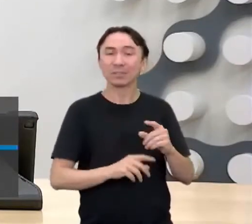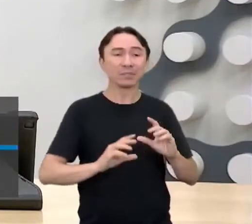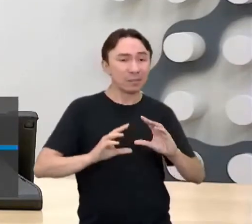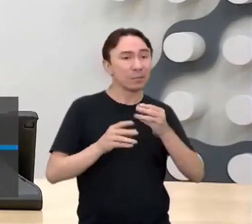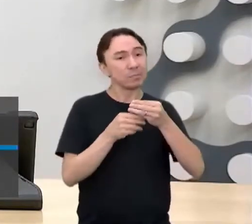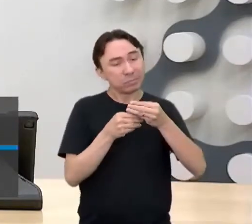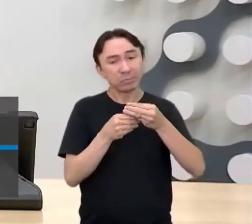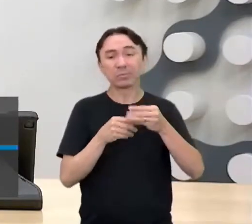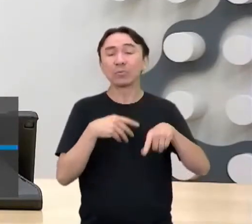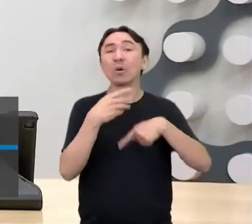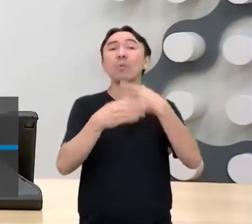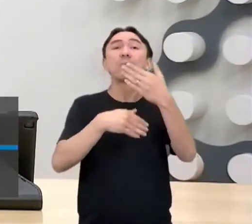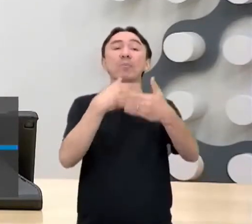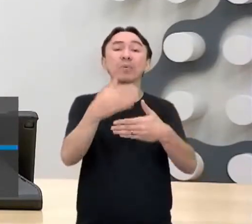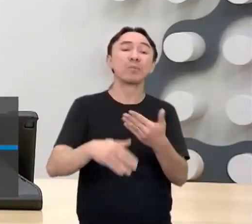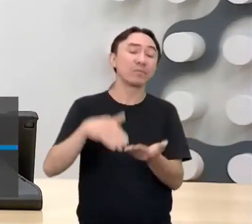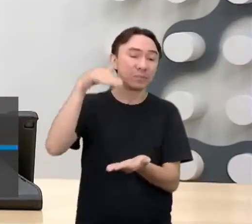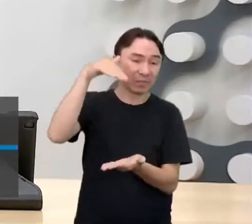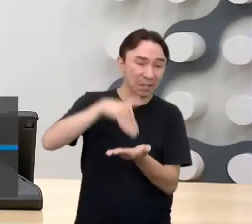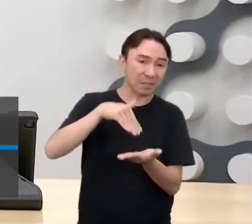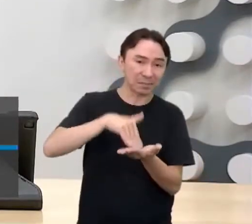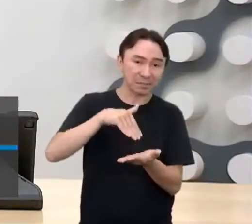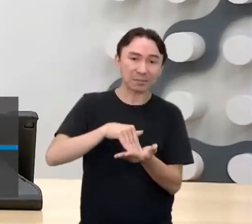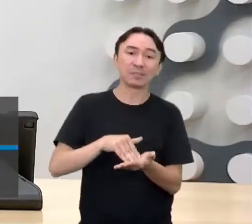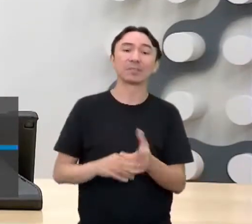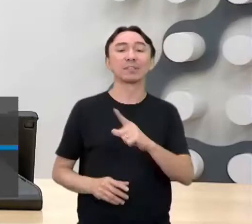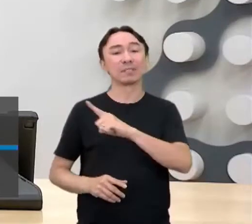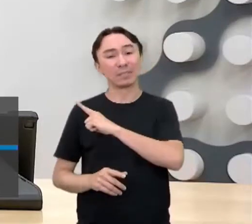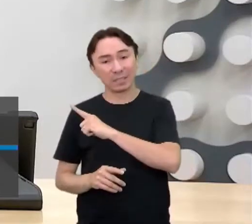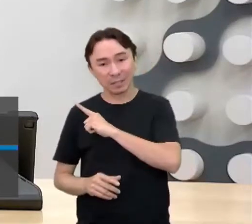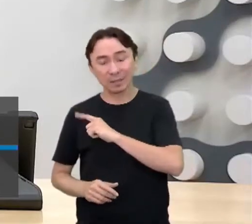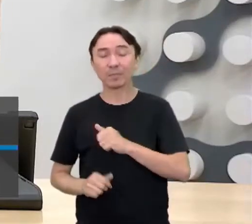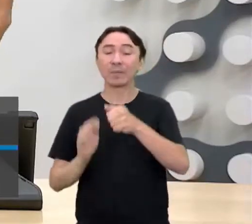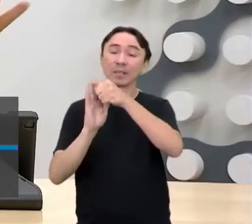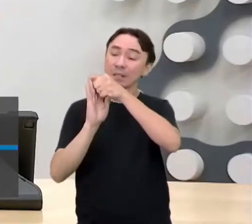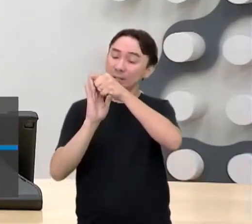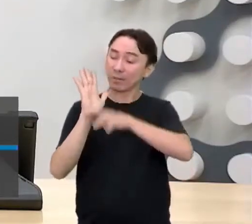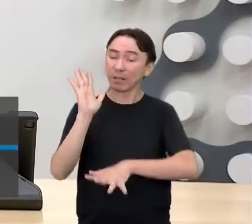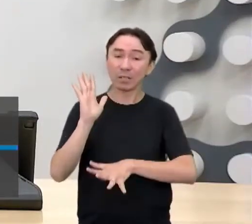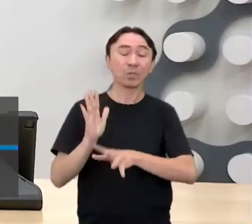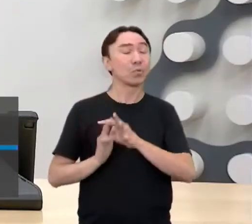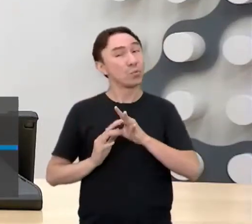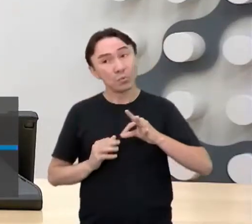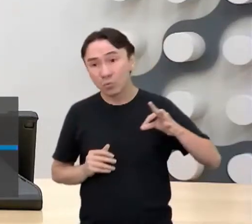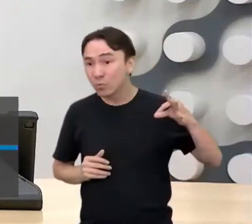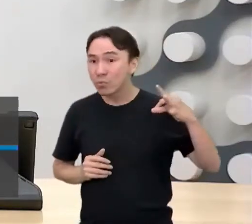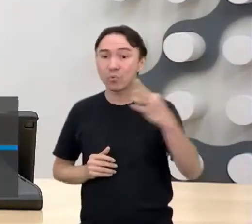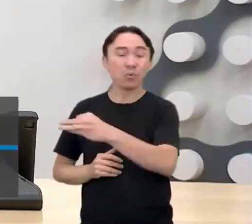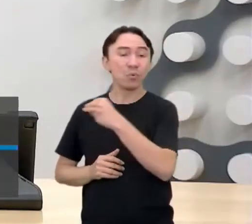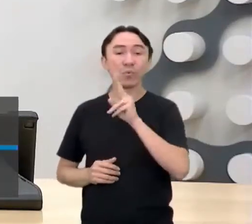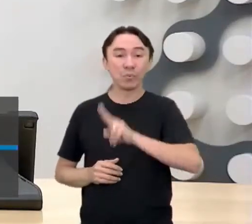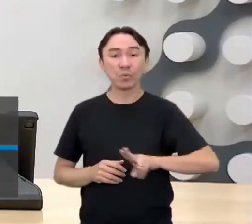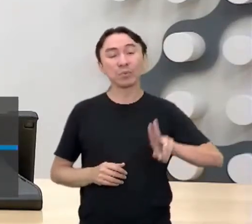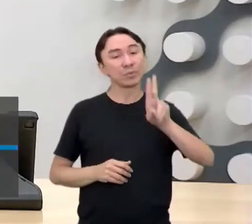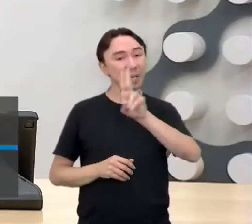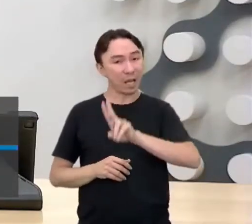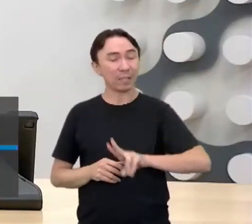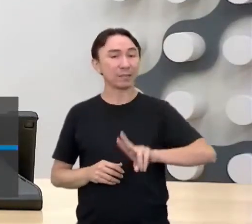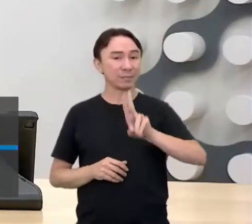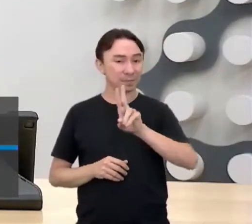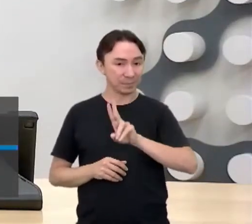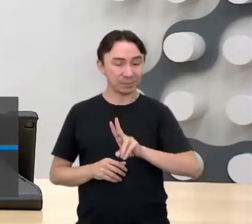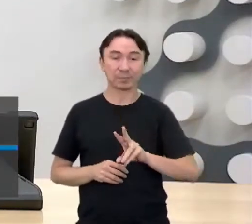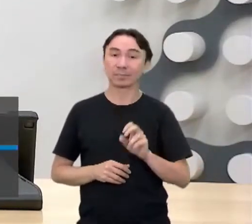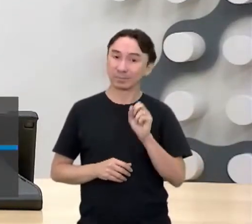forma que ao final a gente vai culminar com uma atividade que vocês vão usar todos esses itens que vocês trabalharam anteriormente,